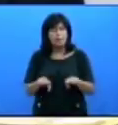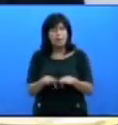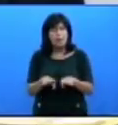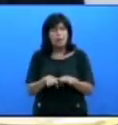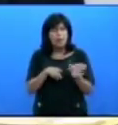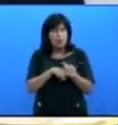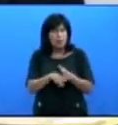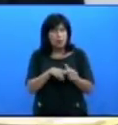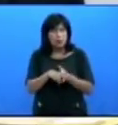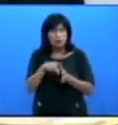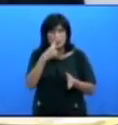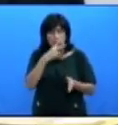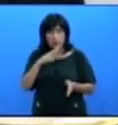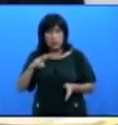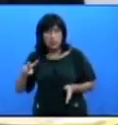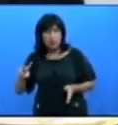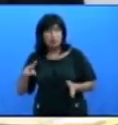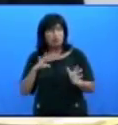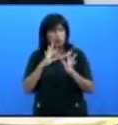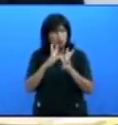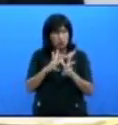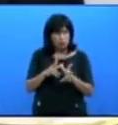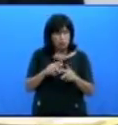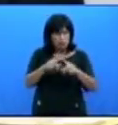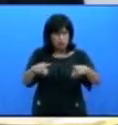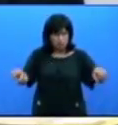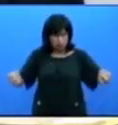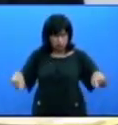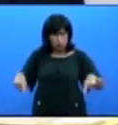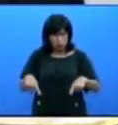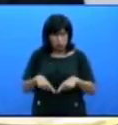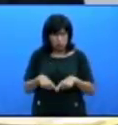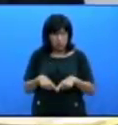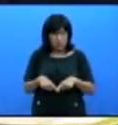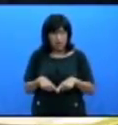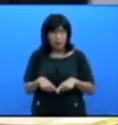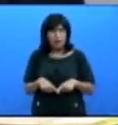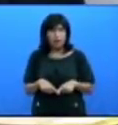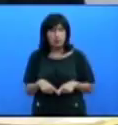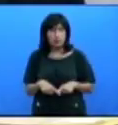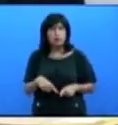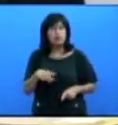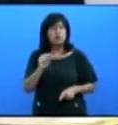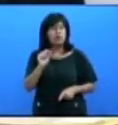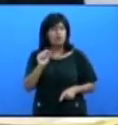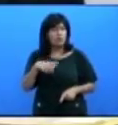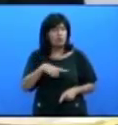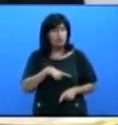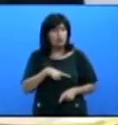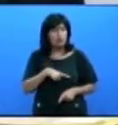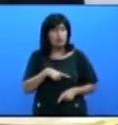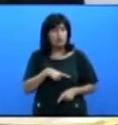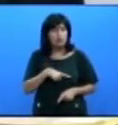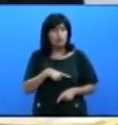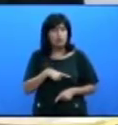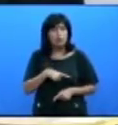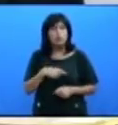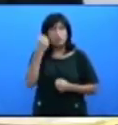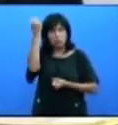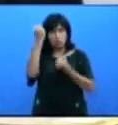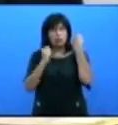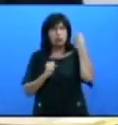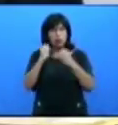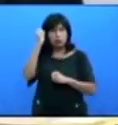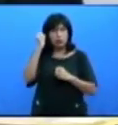terrenos supostamente pertencentes à RFF SA e que estão sendo utilizados ou